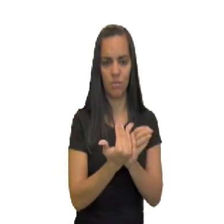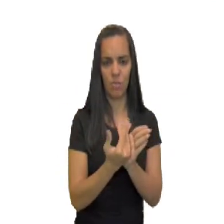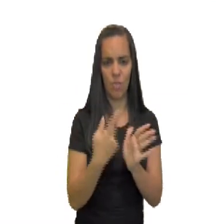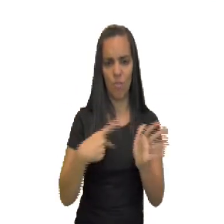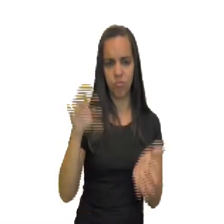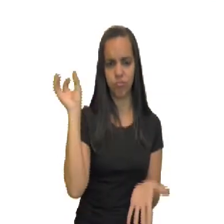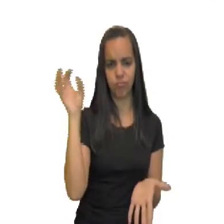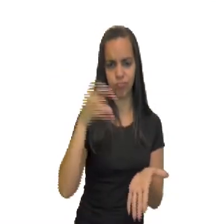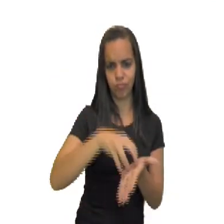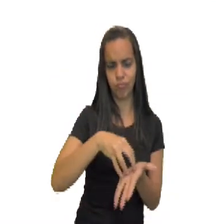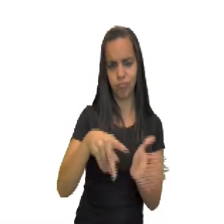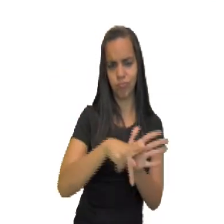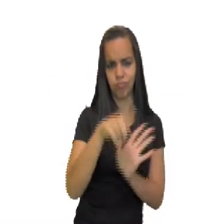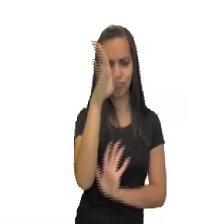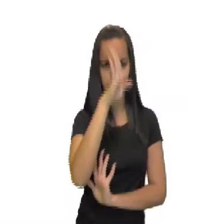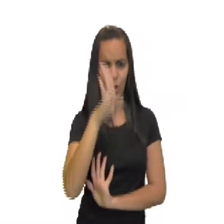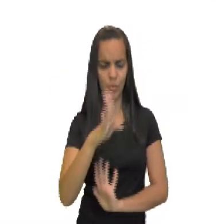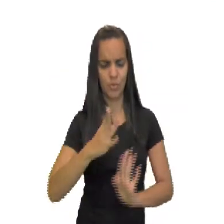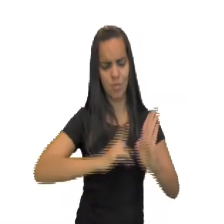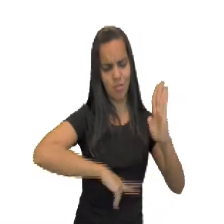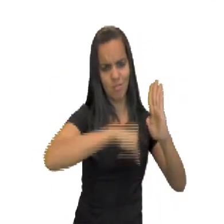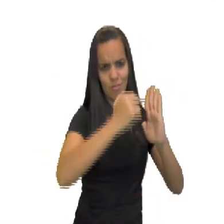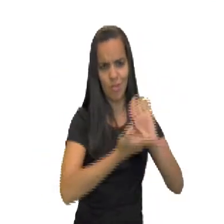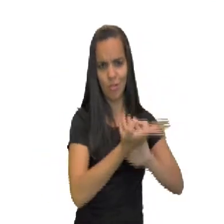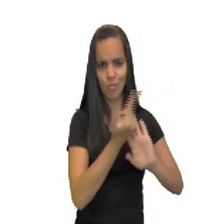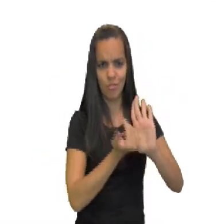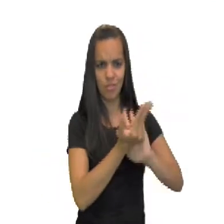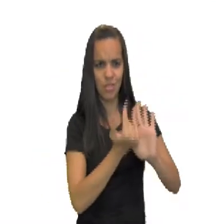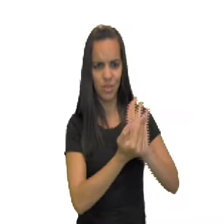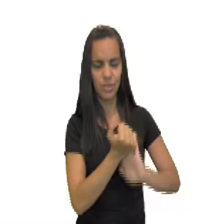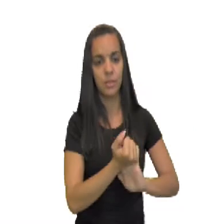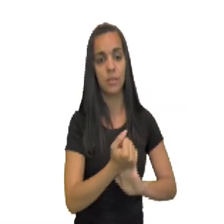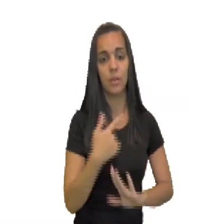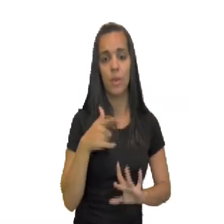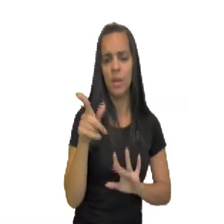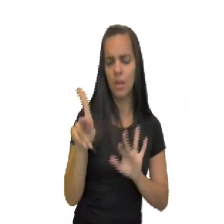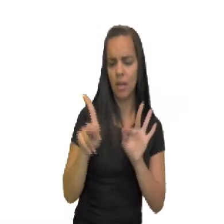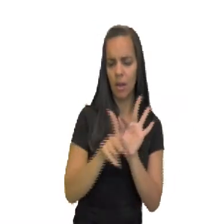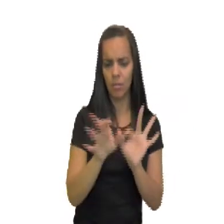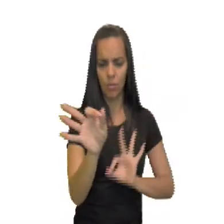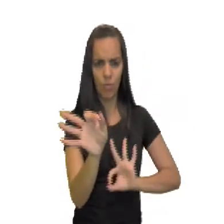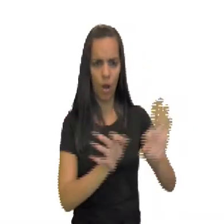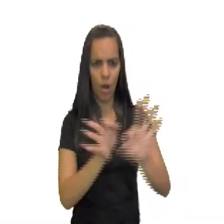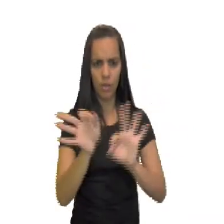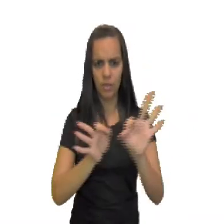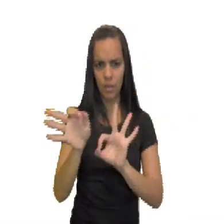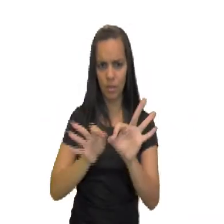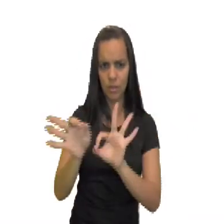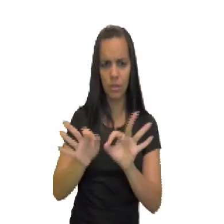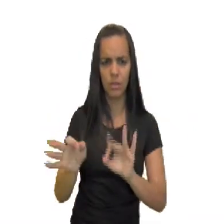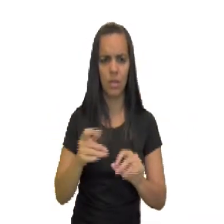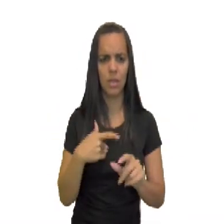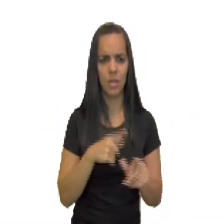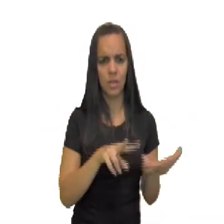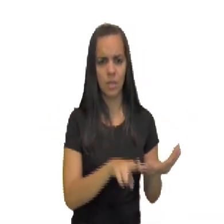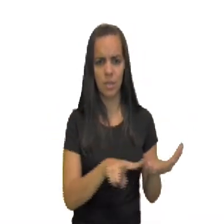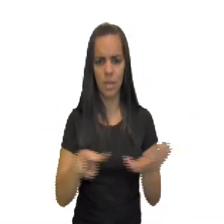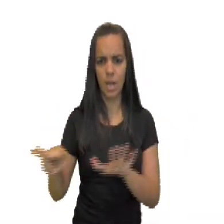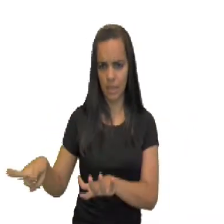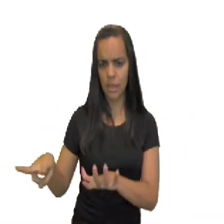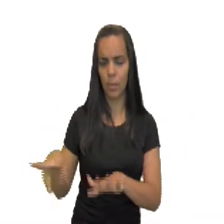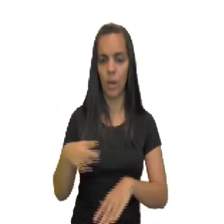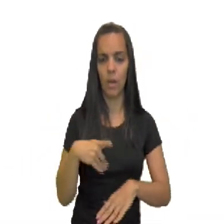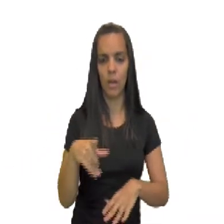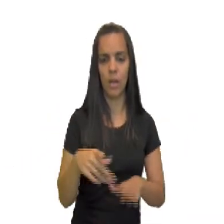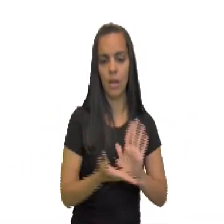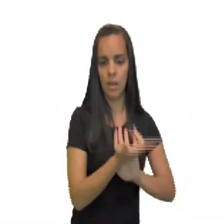no Brasil e foi uma das responsáveis pela organização da revolucionária Semana da Arte